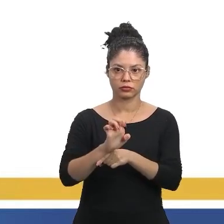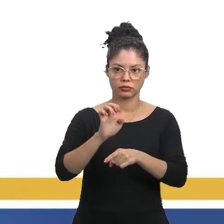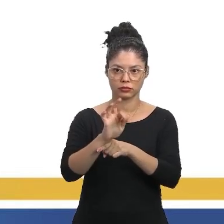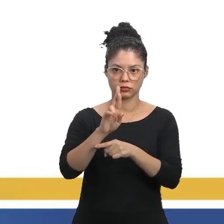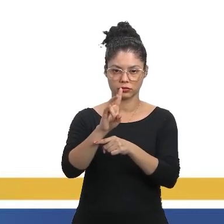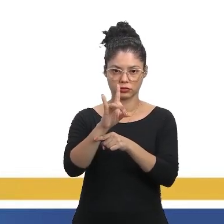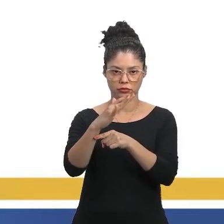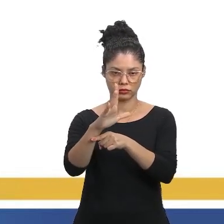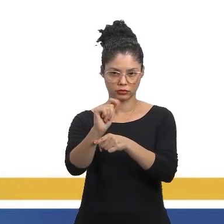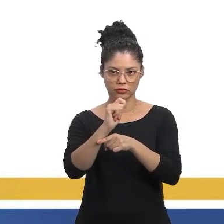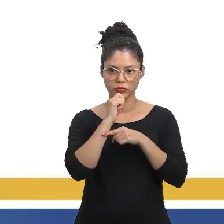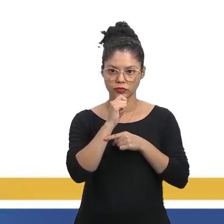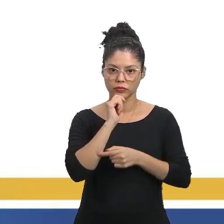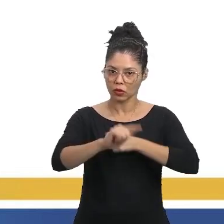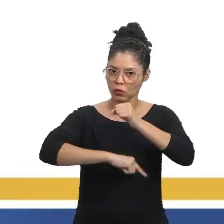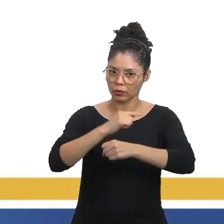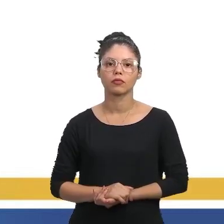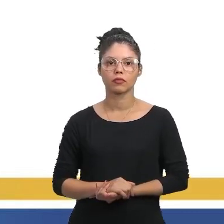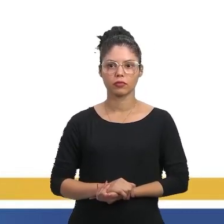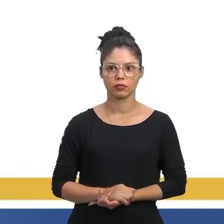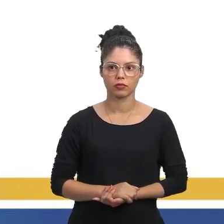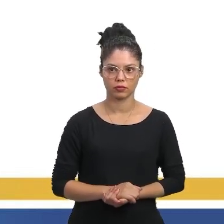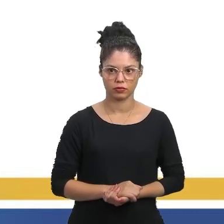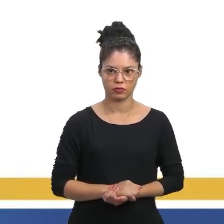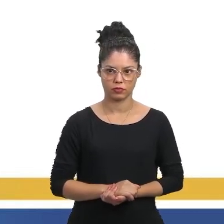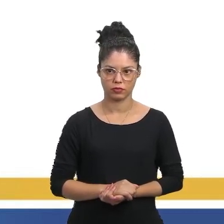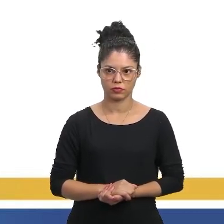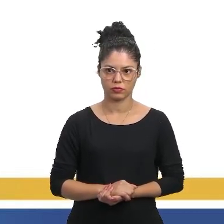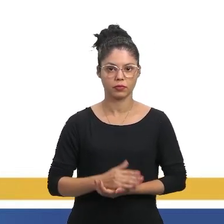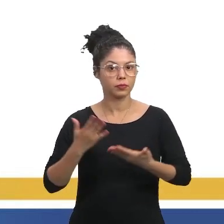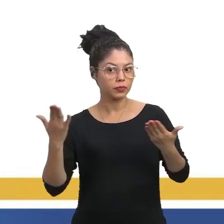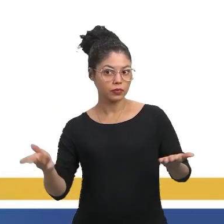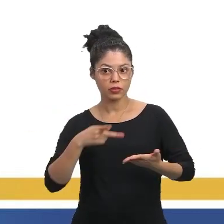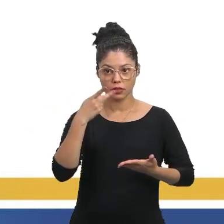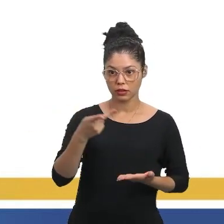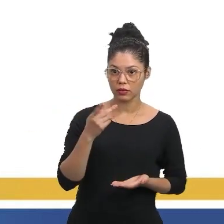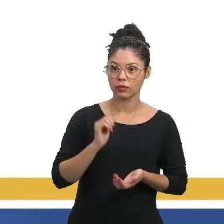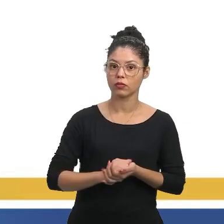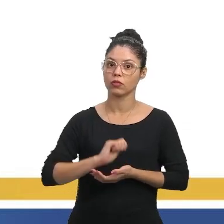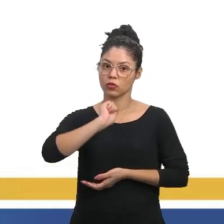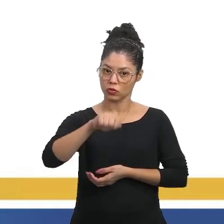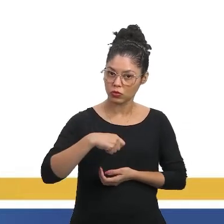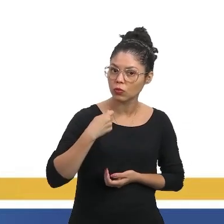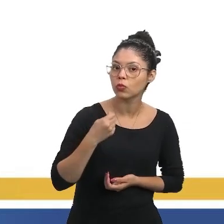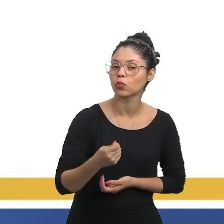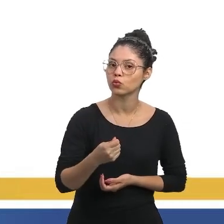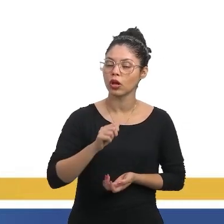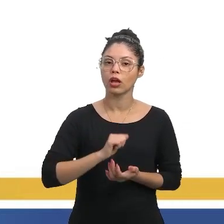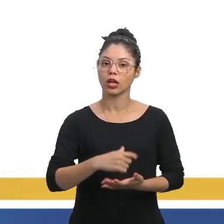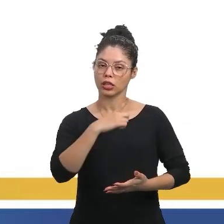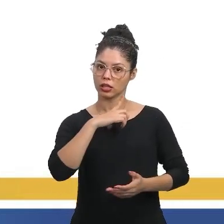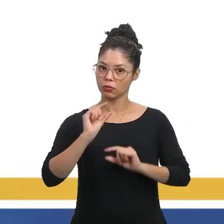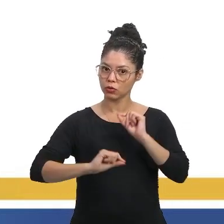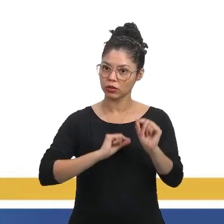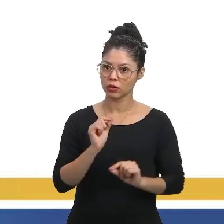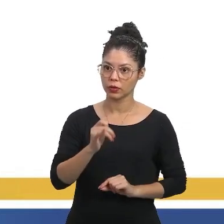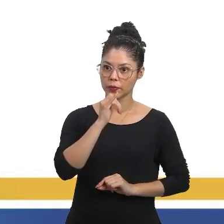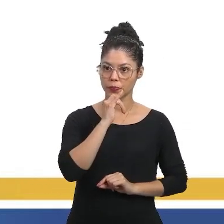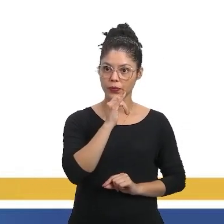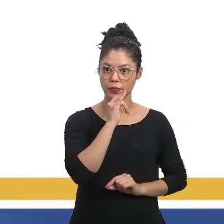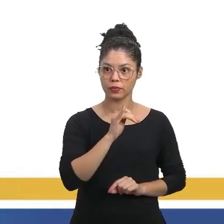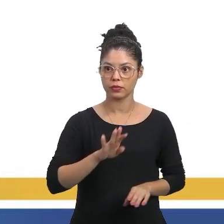elucidação do átomo em símbolos. Então, falando em simbologia, nós temos aqui, por